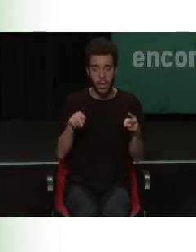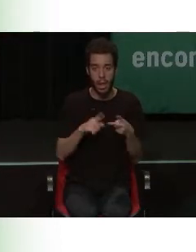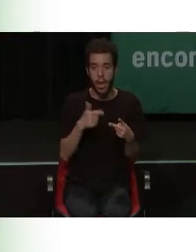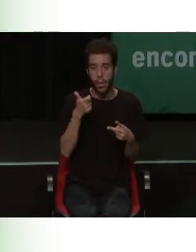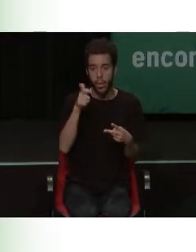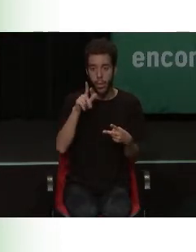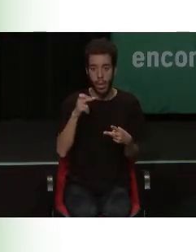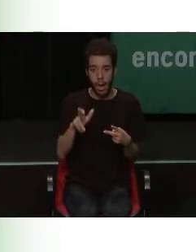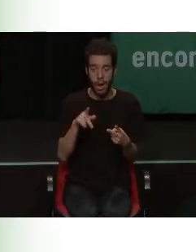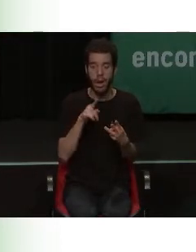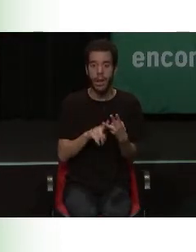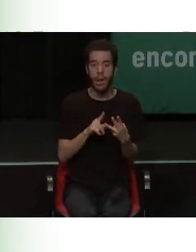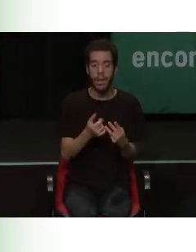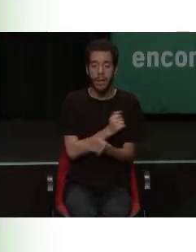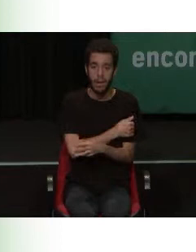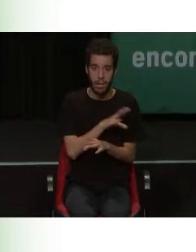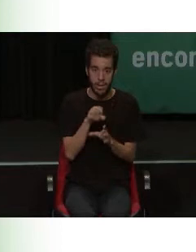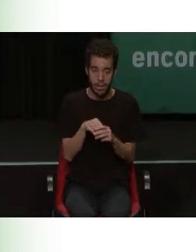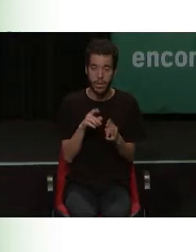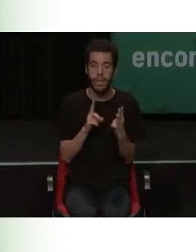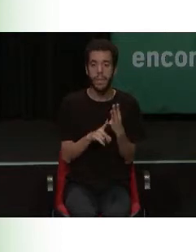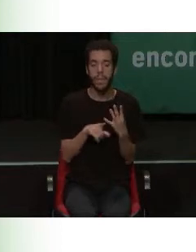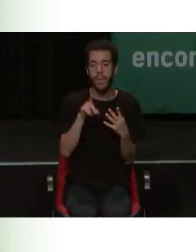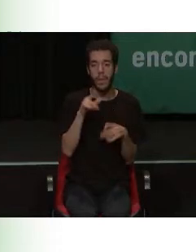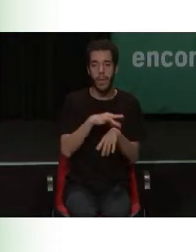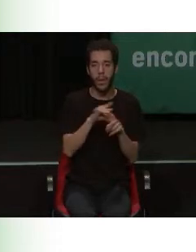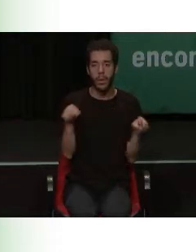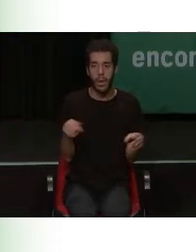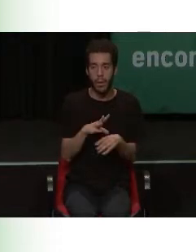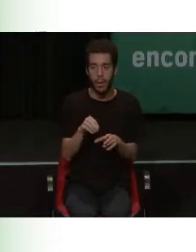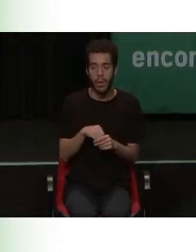lares, em casa e em hospitais